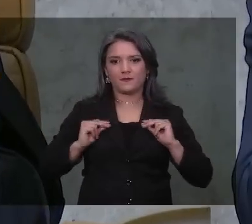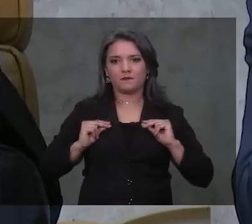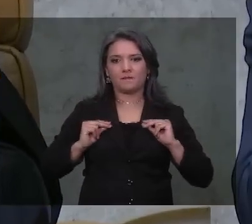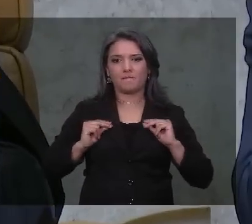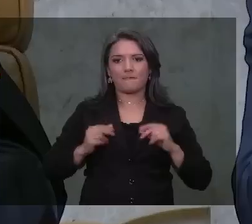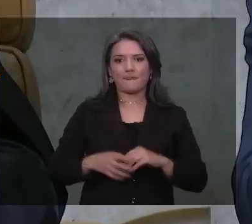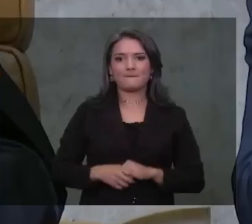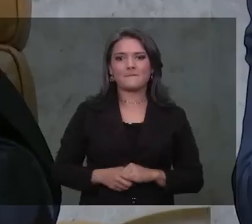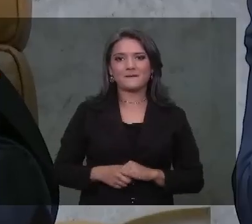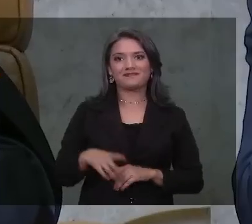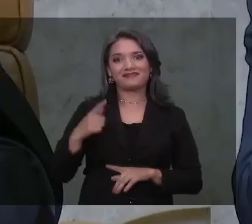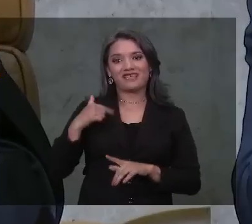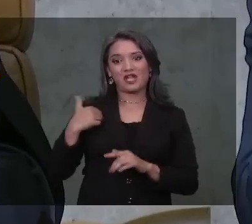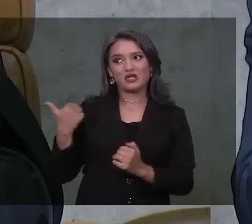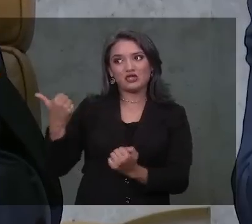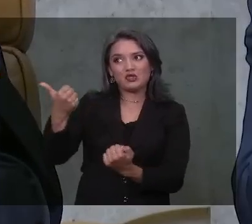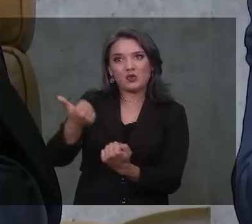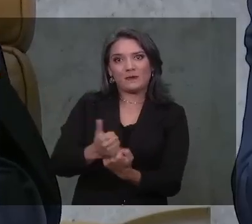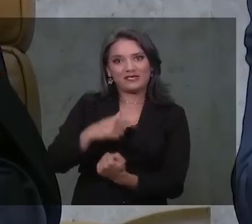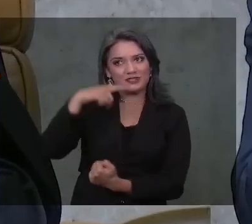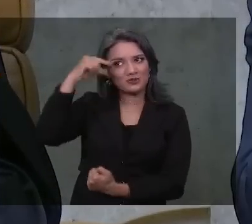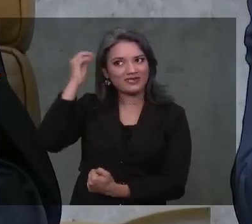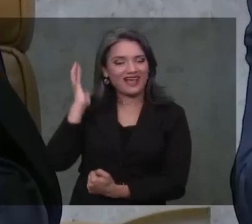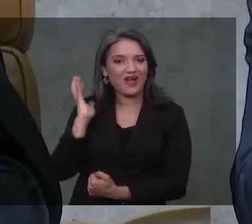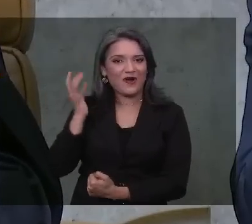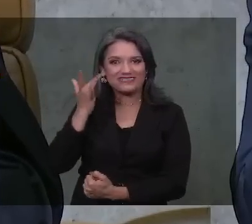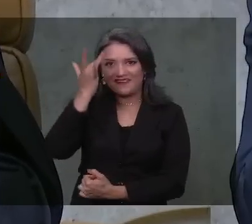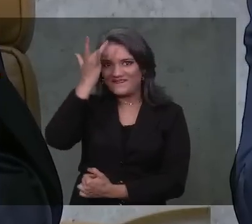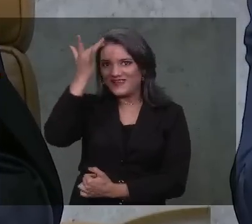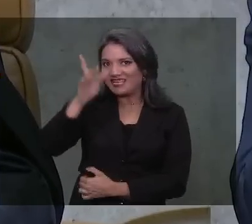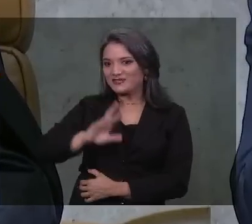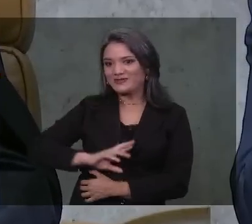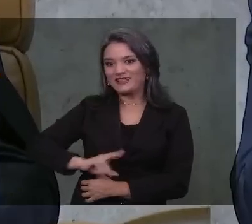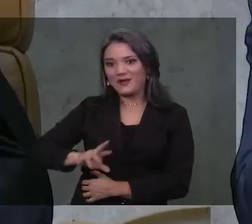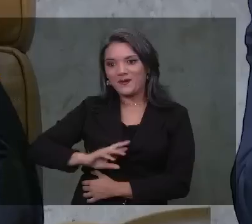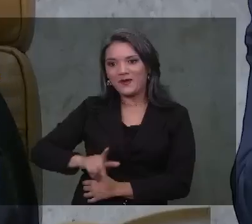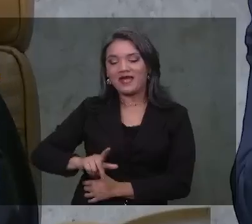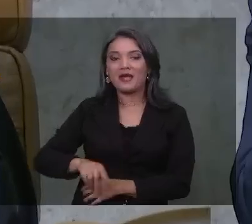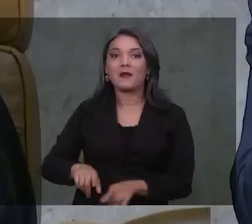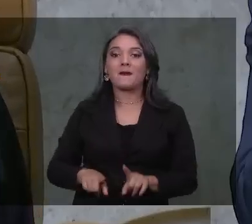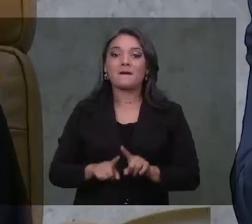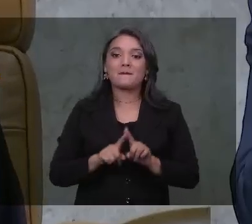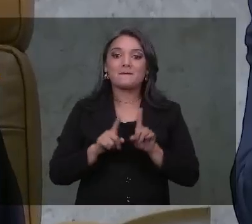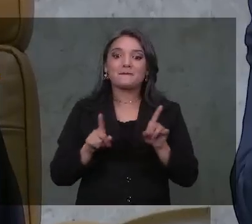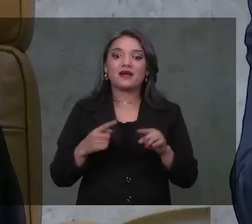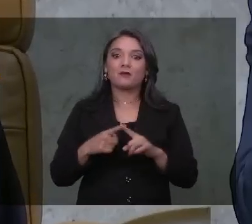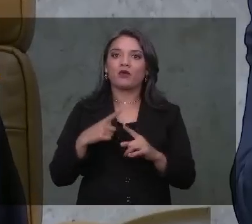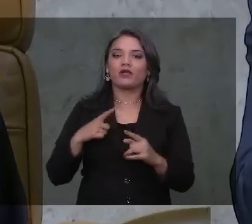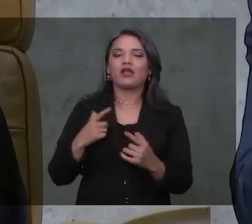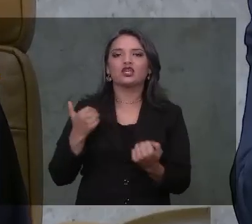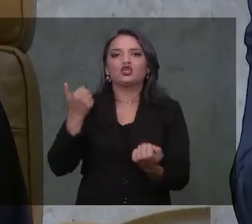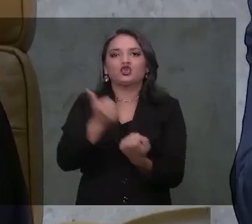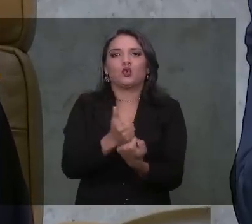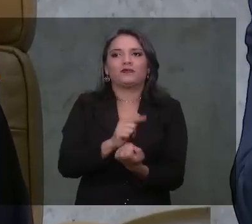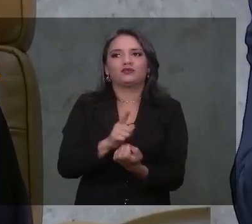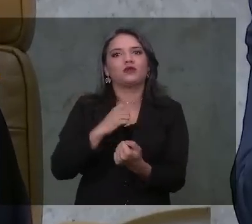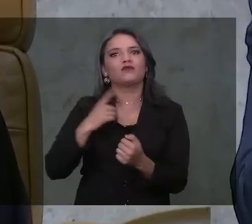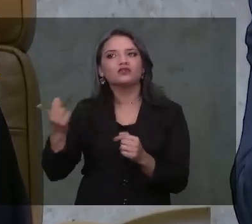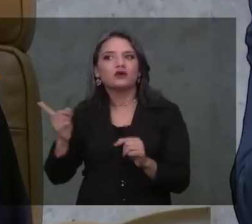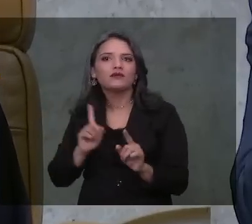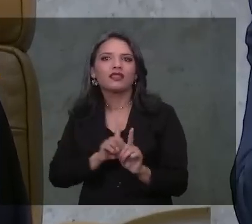Suceder a ministra Rosa Weber não é uma tarefa fácil. Suceder, porque substituí-la seria